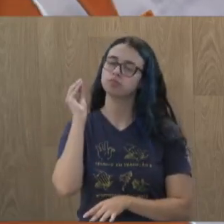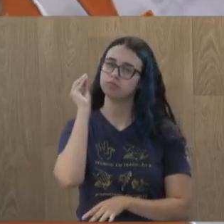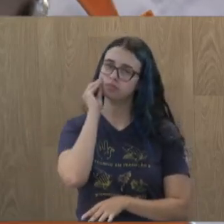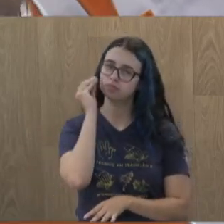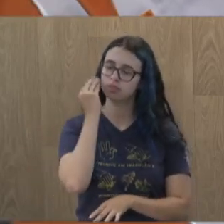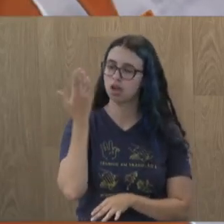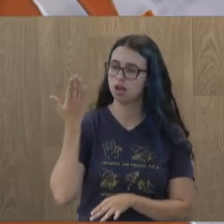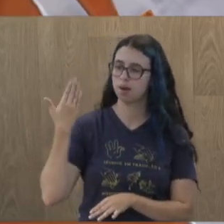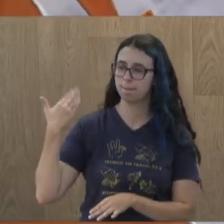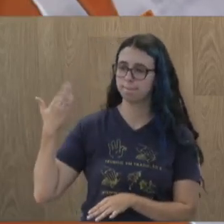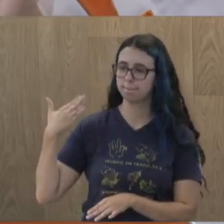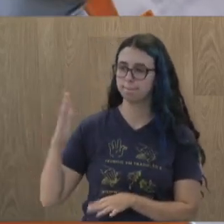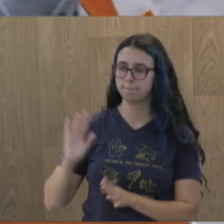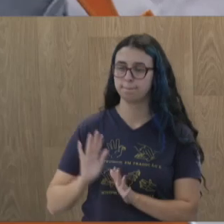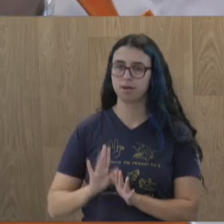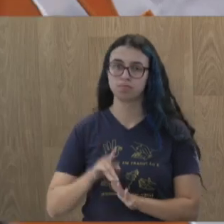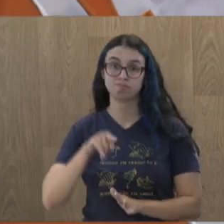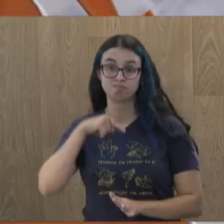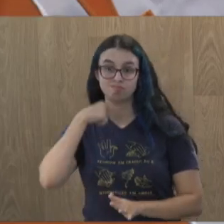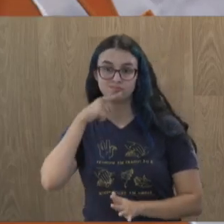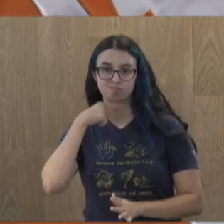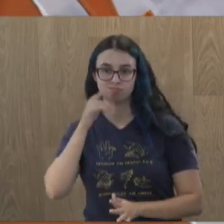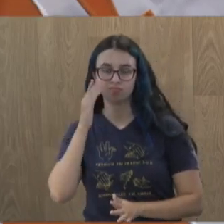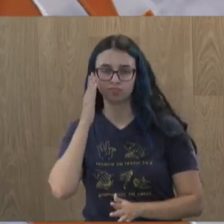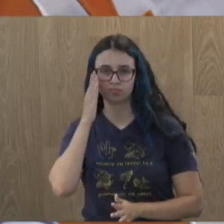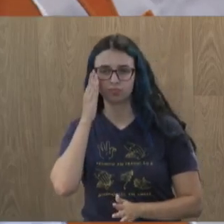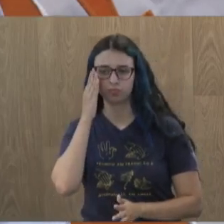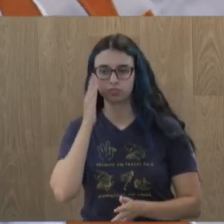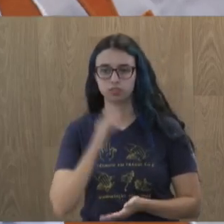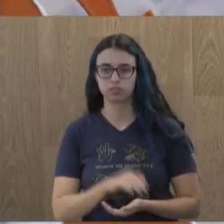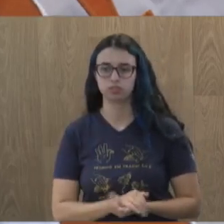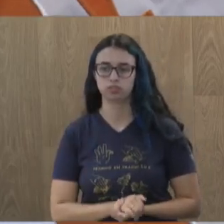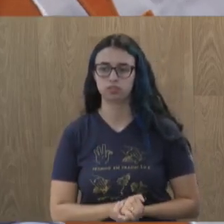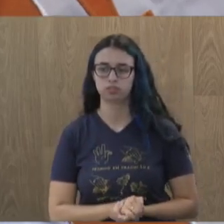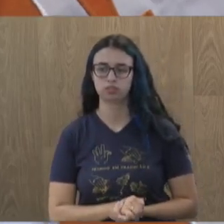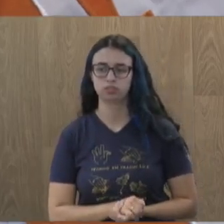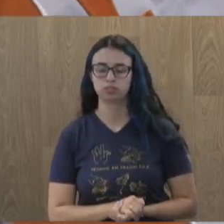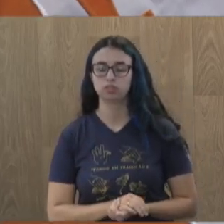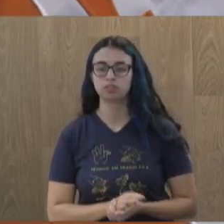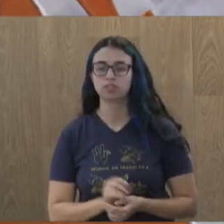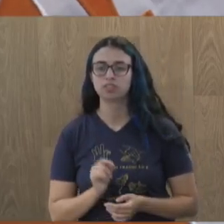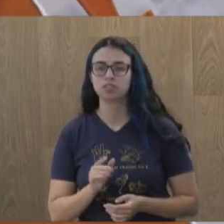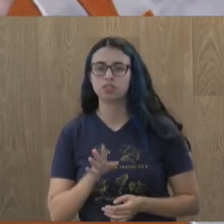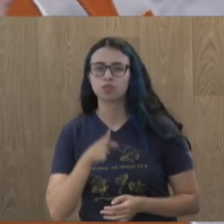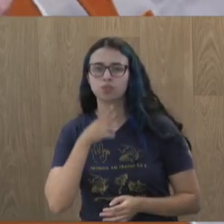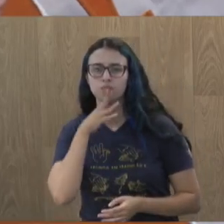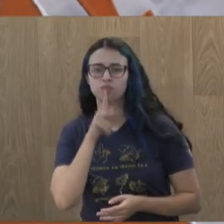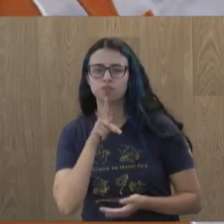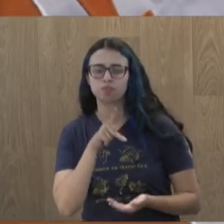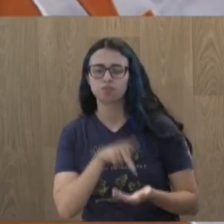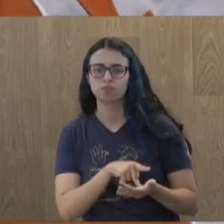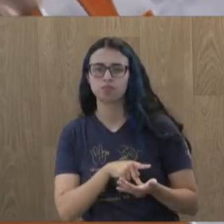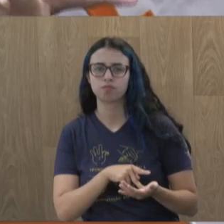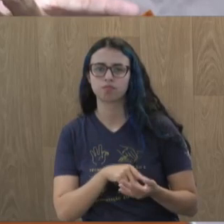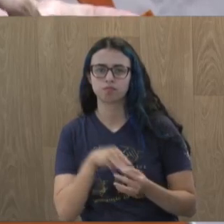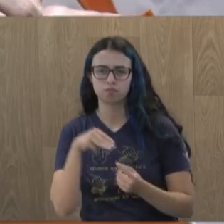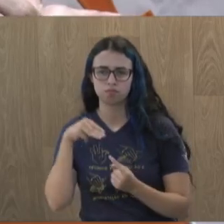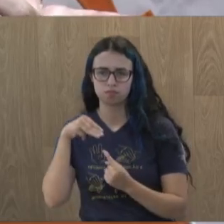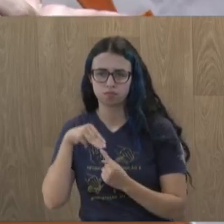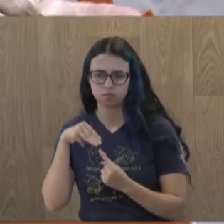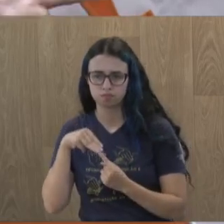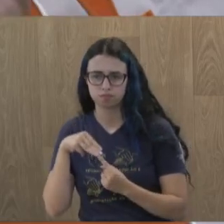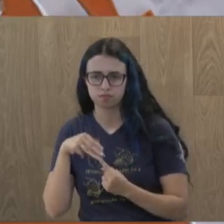dos amigos que chegaram até nós, o Klebinho, né? Imobiliário. Mas quem conhecia mesmo o pessoal do McDonald's era o Diego